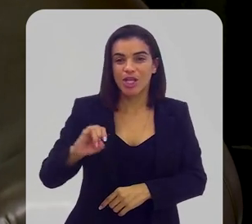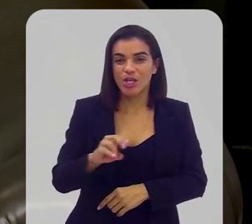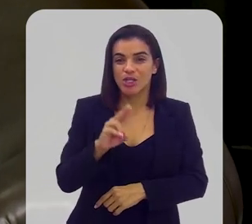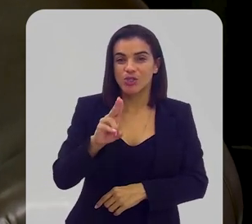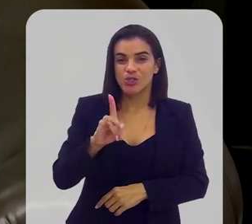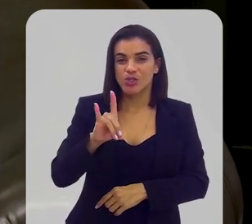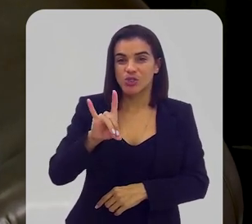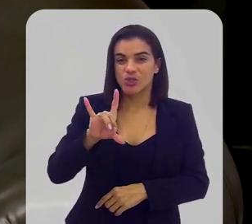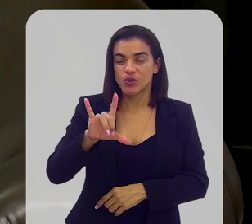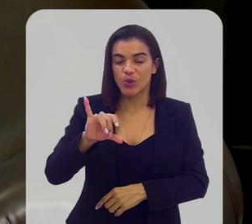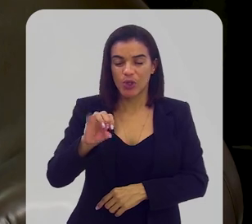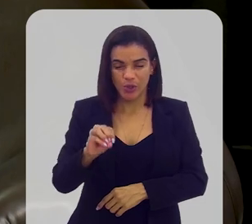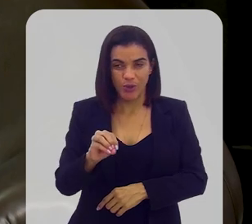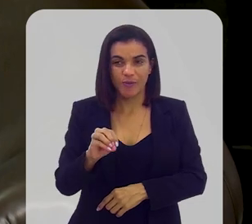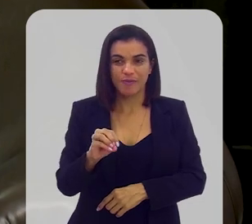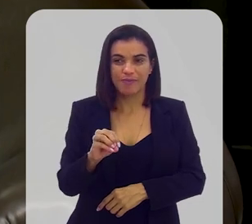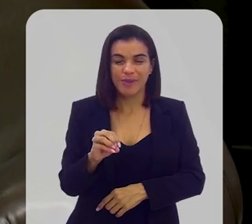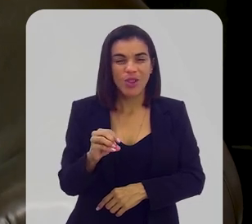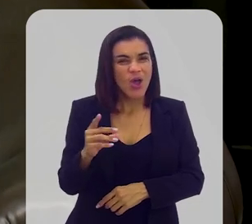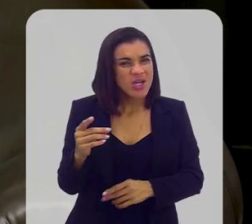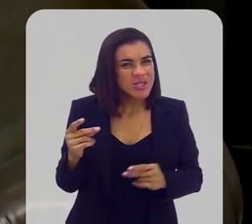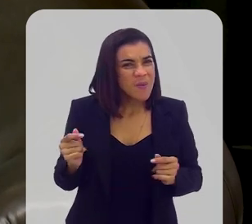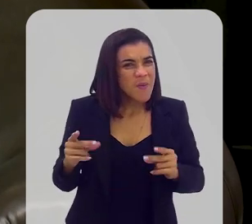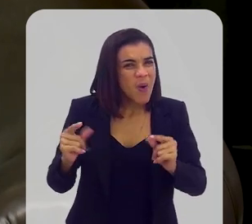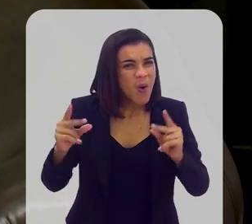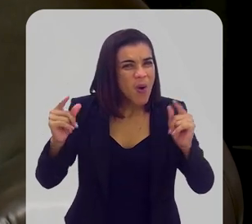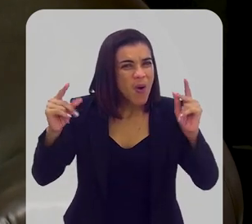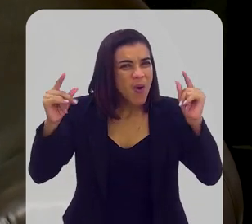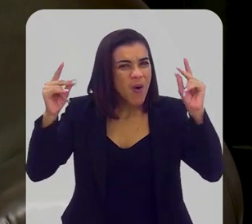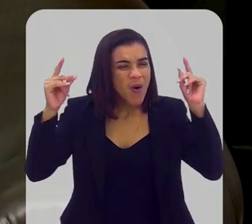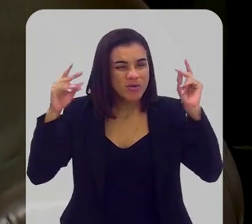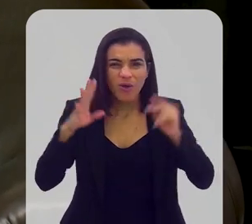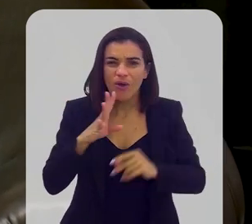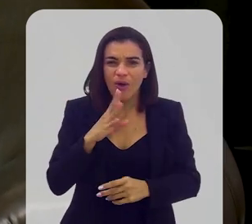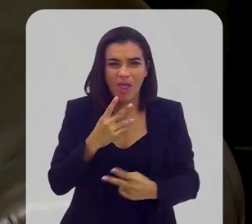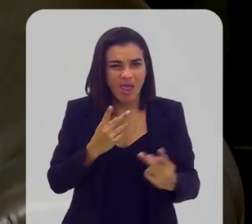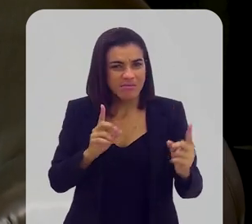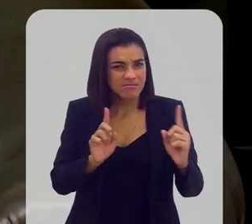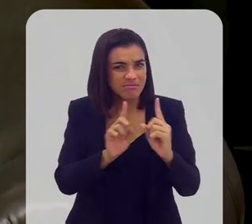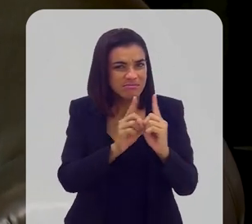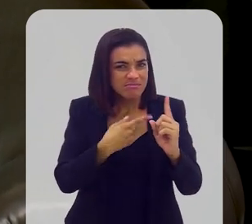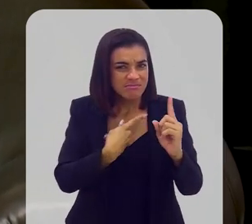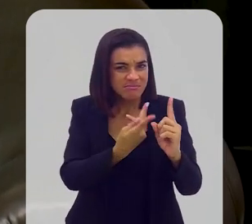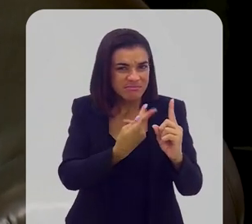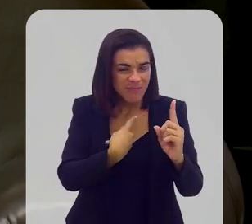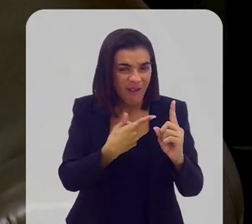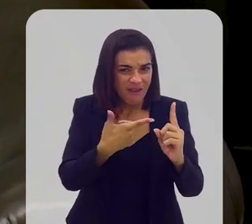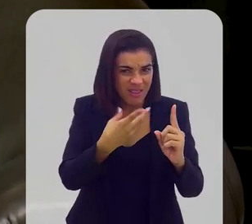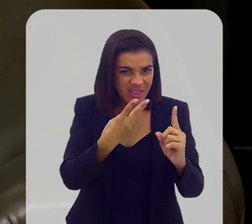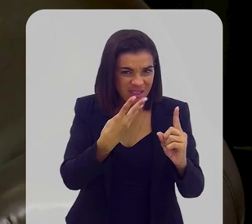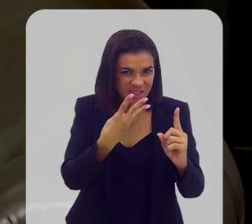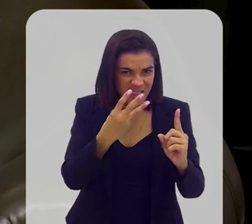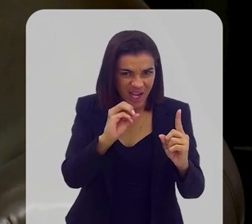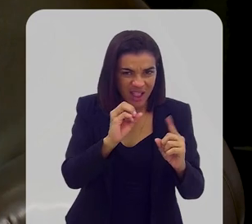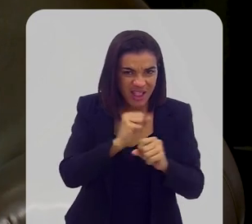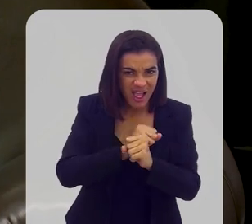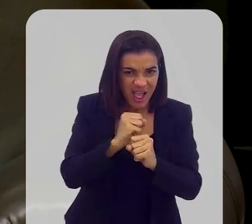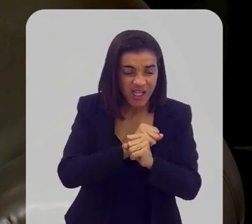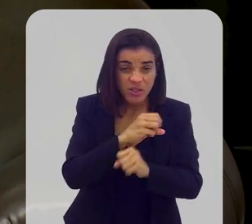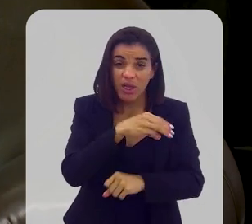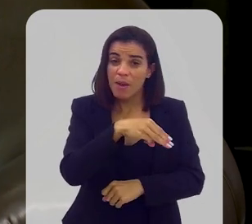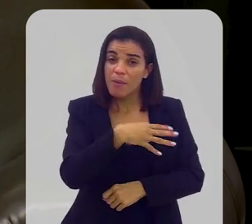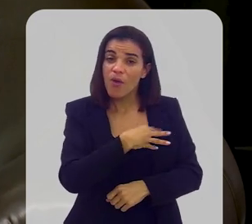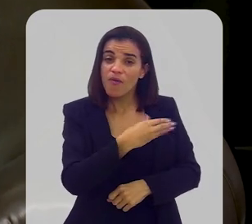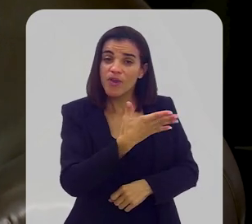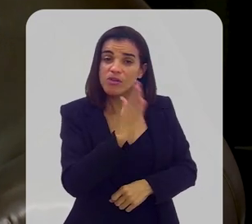quantos anos? Muito tempo. Nossa, a gente se conhece anos. O quê? Uns 20 anos? 30 anos? Muito mais. Muito mais,